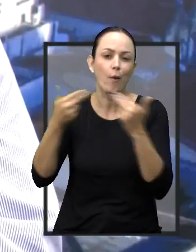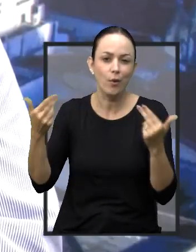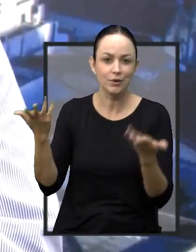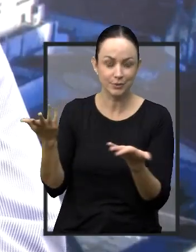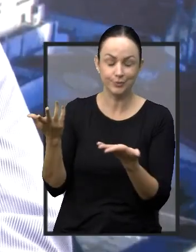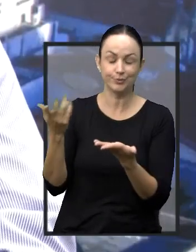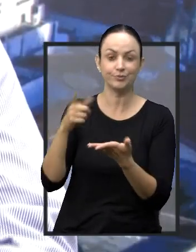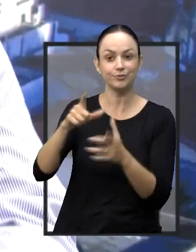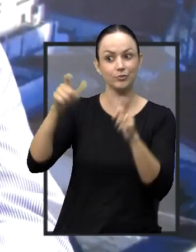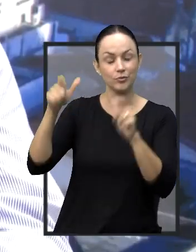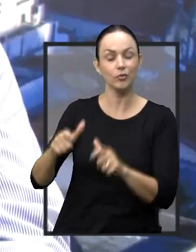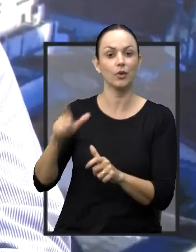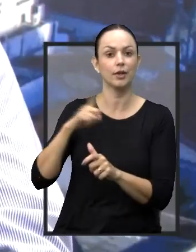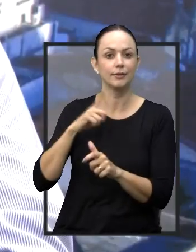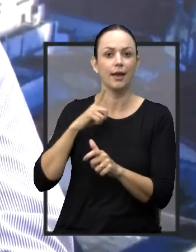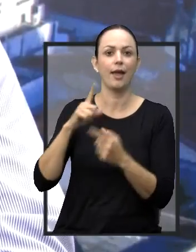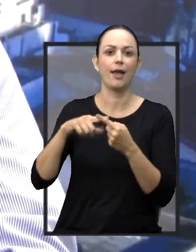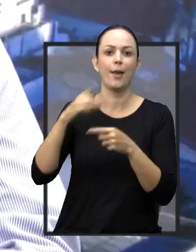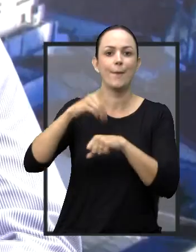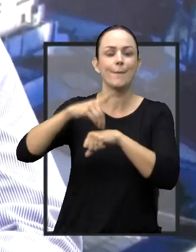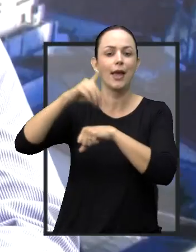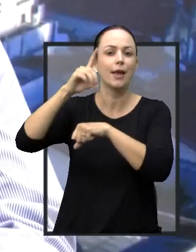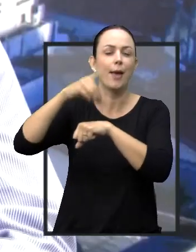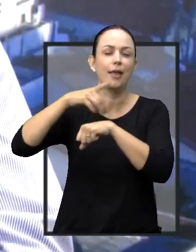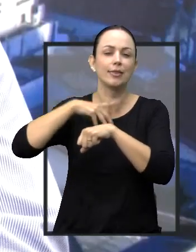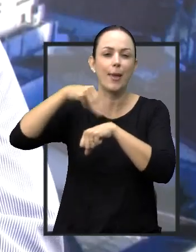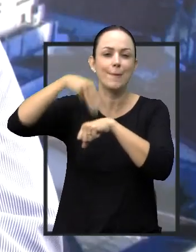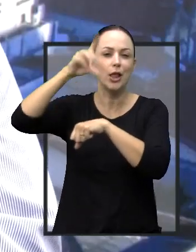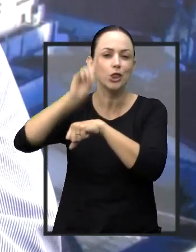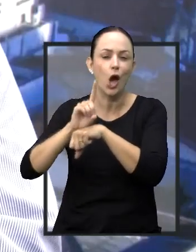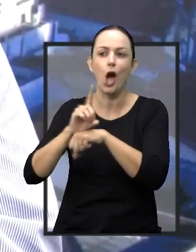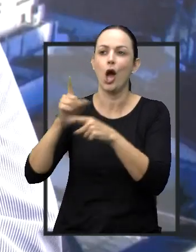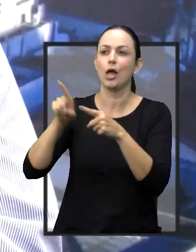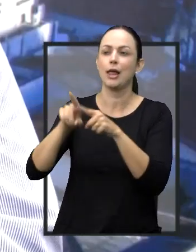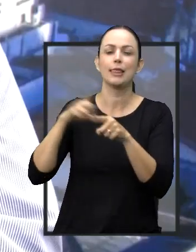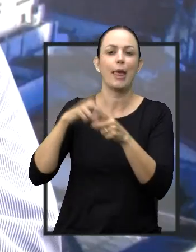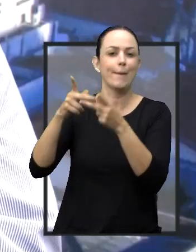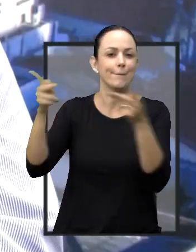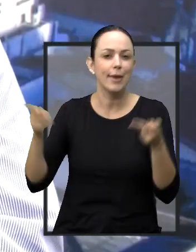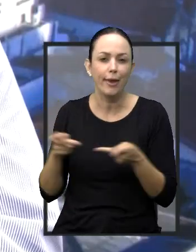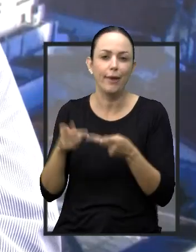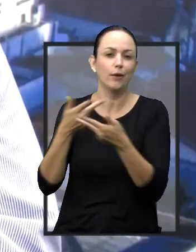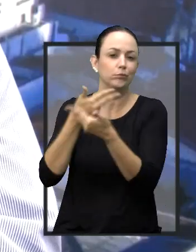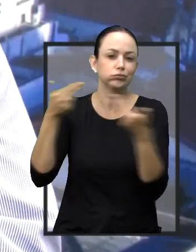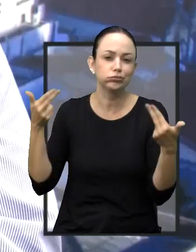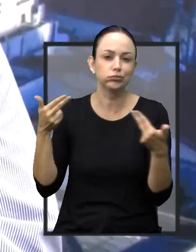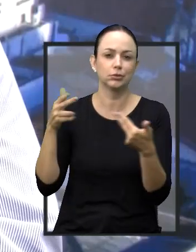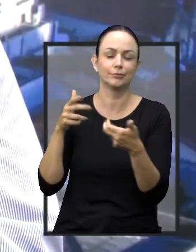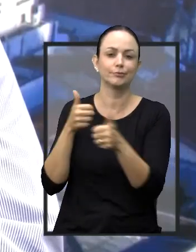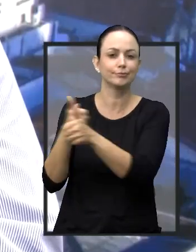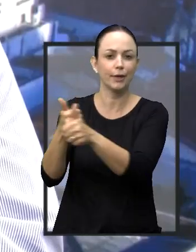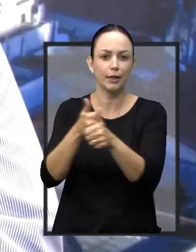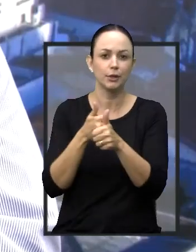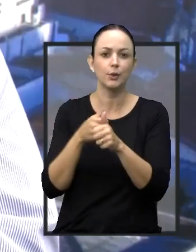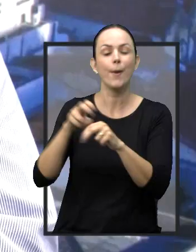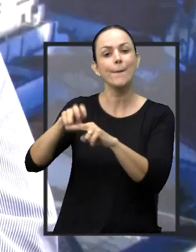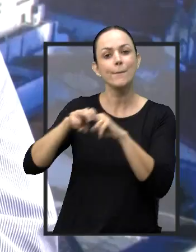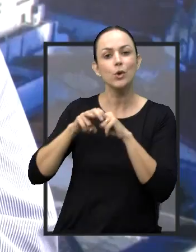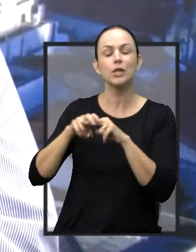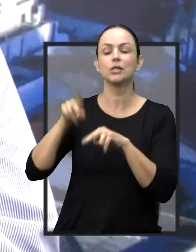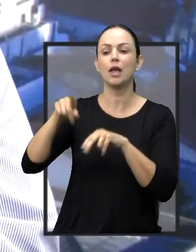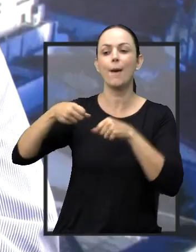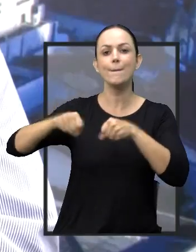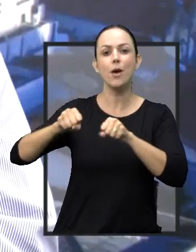citou é isso, né? Tem o McDonald's, tem pizzarias, né? Tem outras questões e é por isso que eles acabam ficando